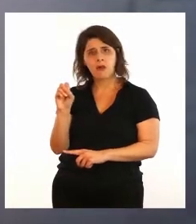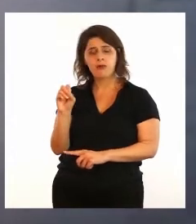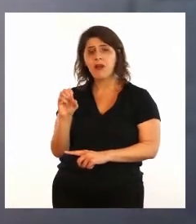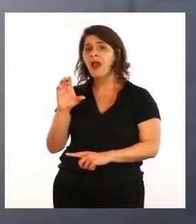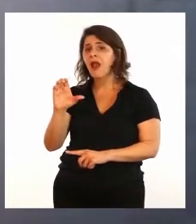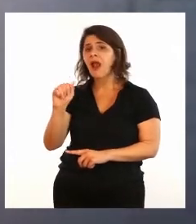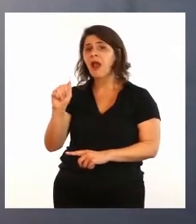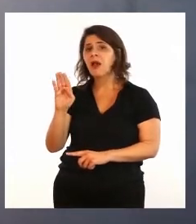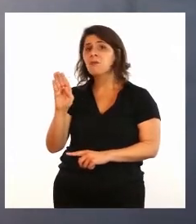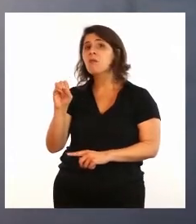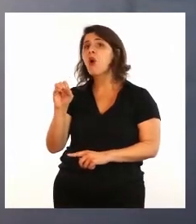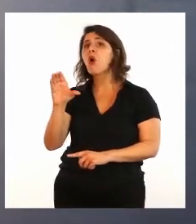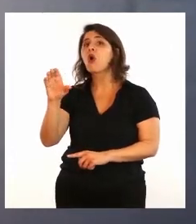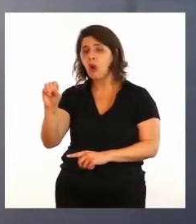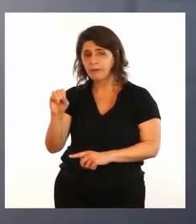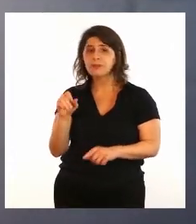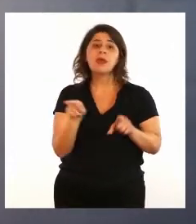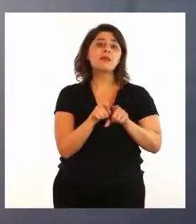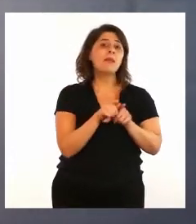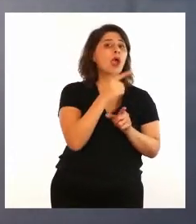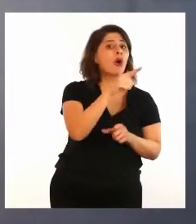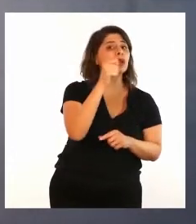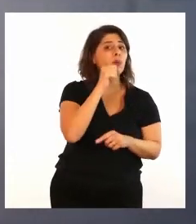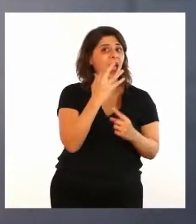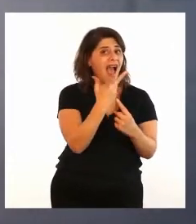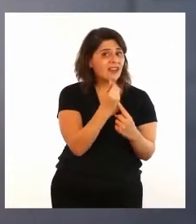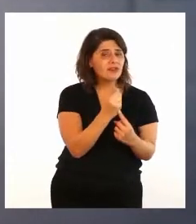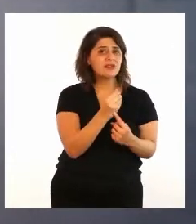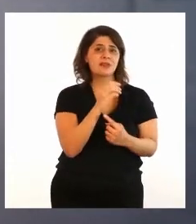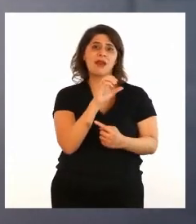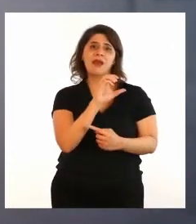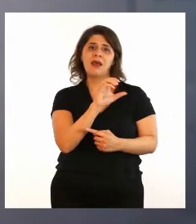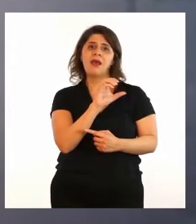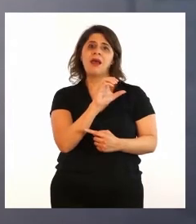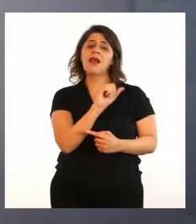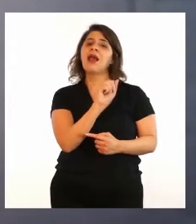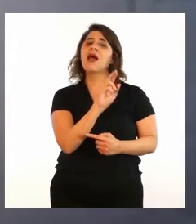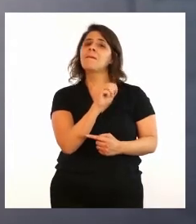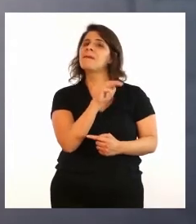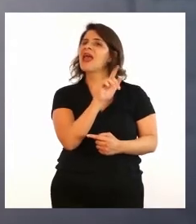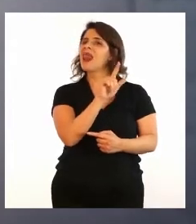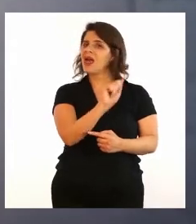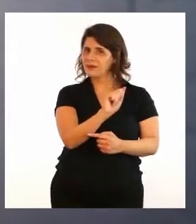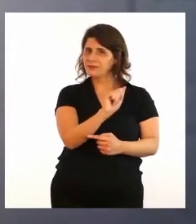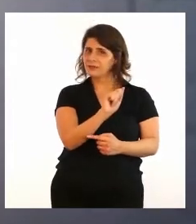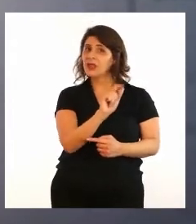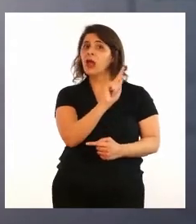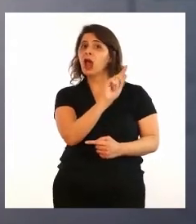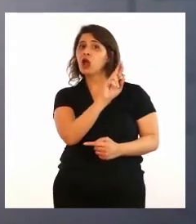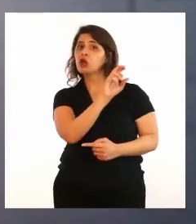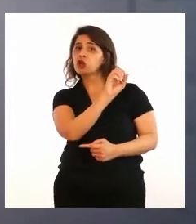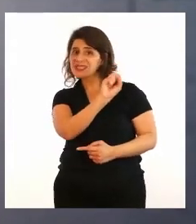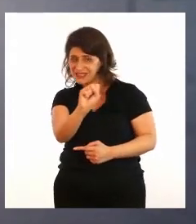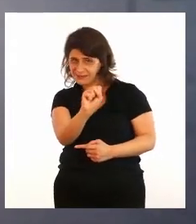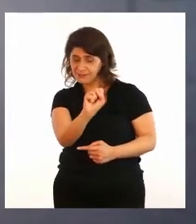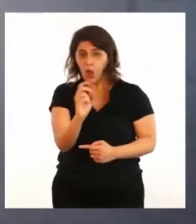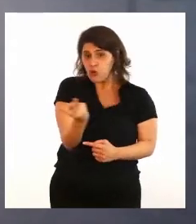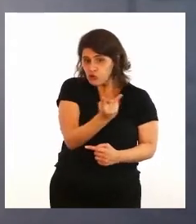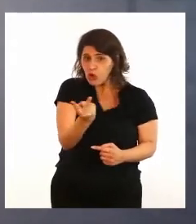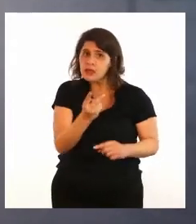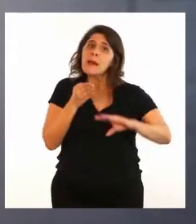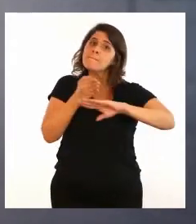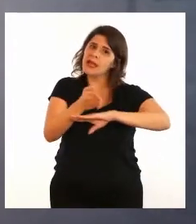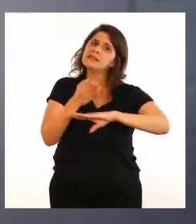Gross, ambos artistas participantes da 34ª Bienal. Foi assim, então, que a gente